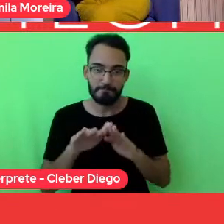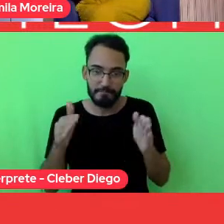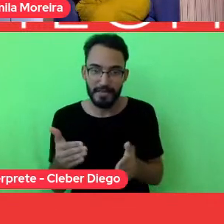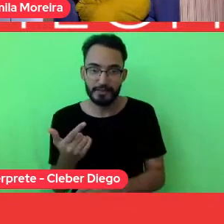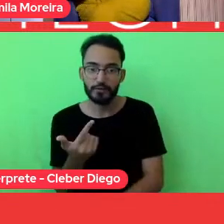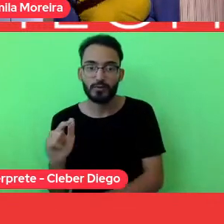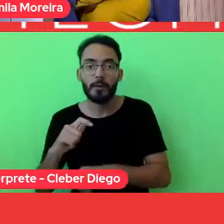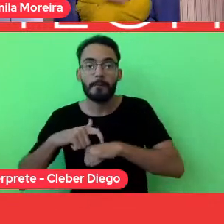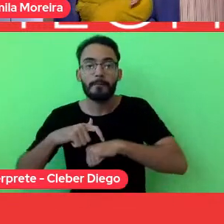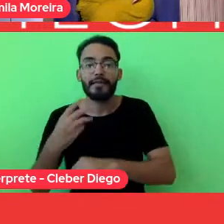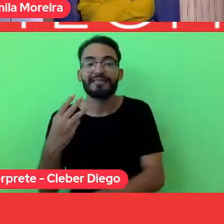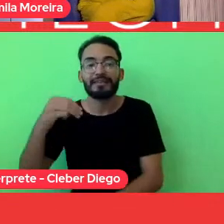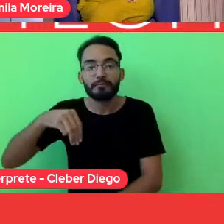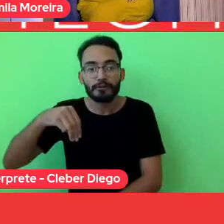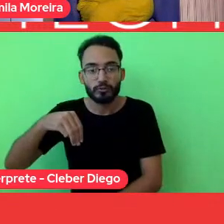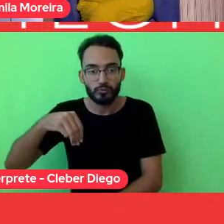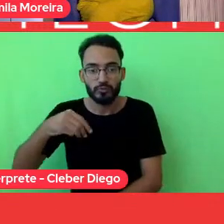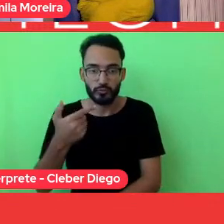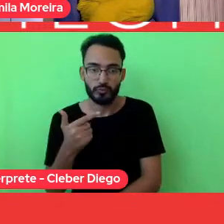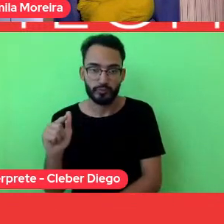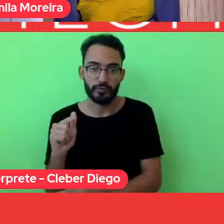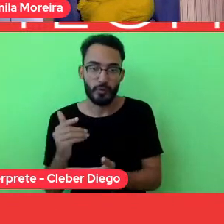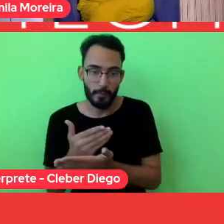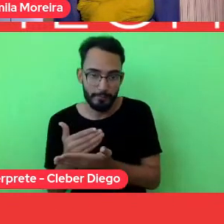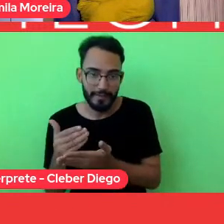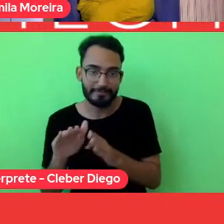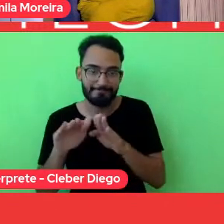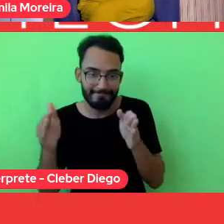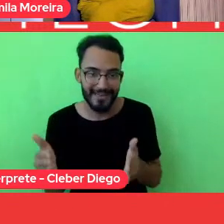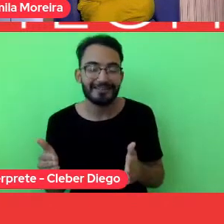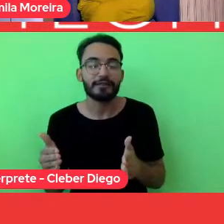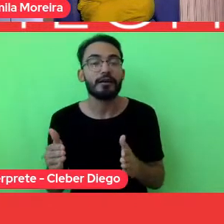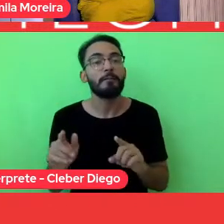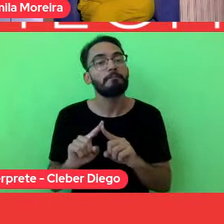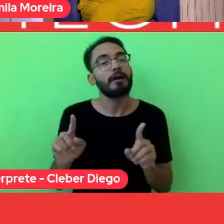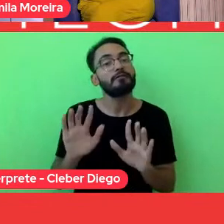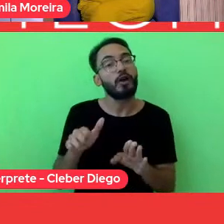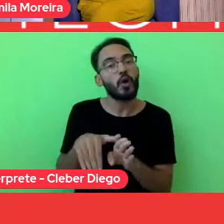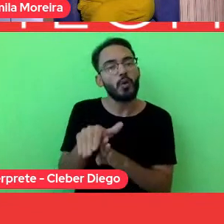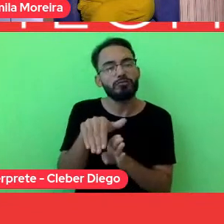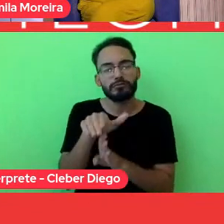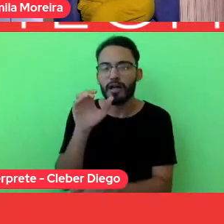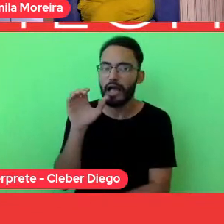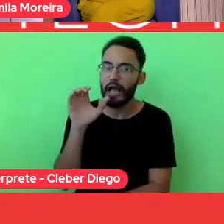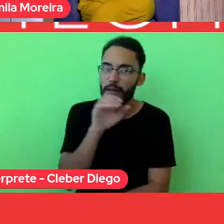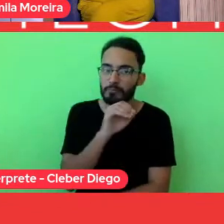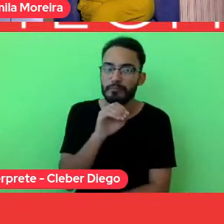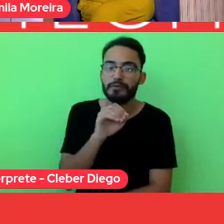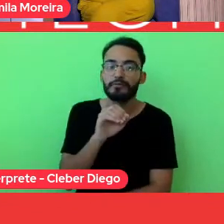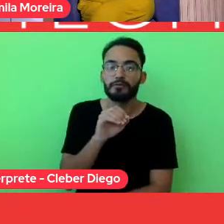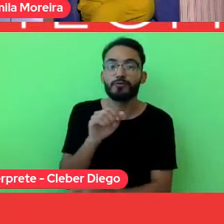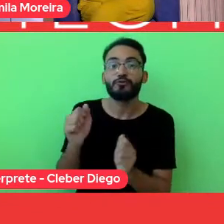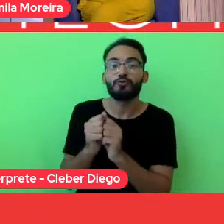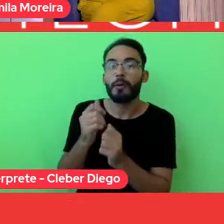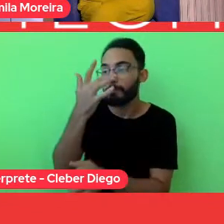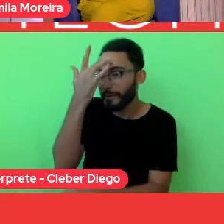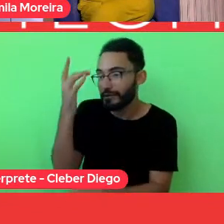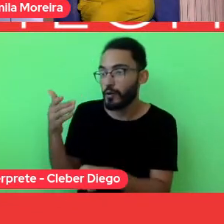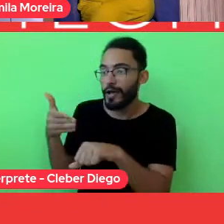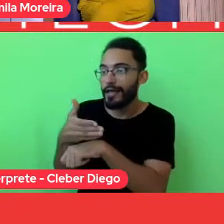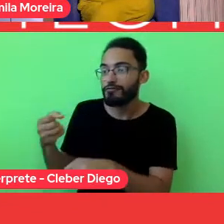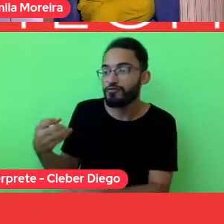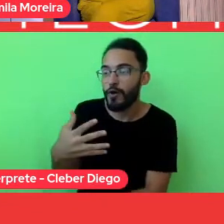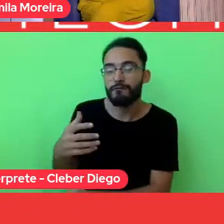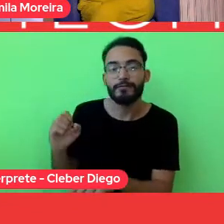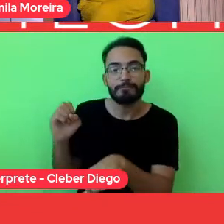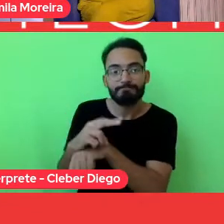começa daqui 3 minutinhos, mas para a gente fechar aqui, um conselho bem rápido aí para as aspirantes, pessoas aspirantes a